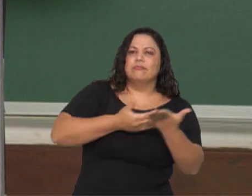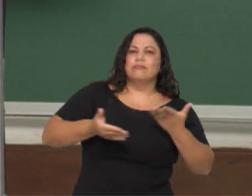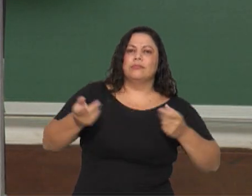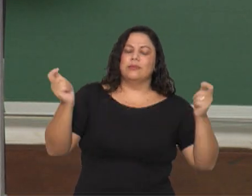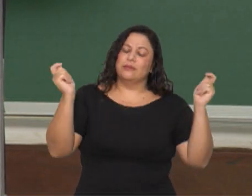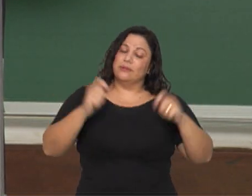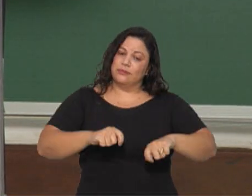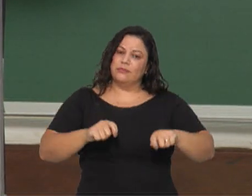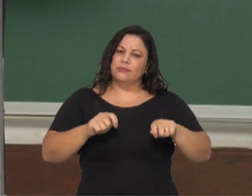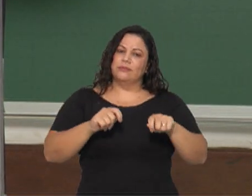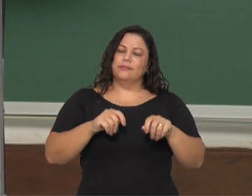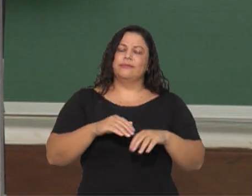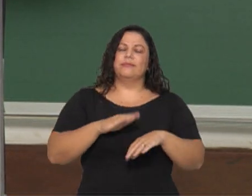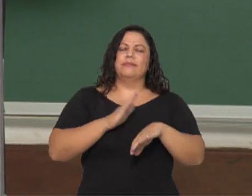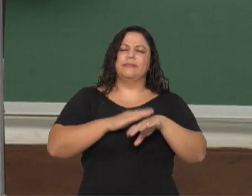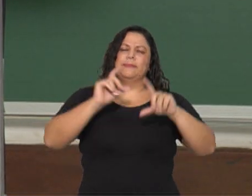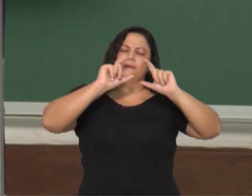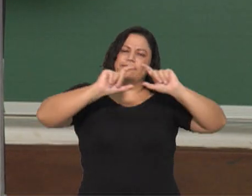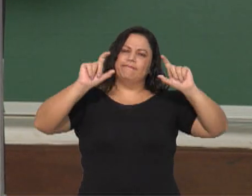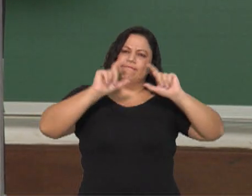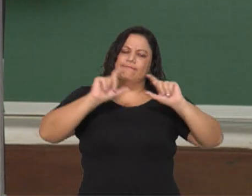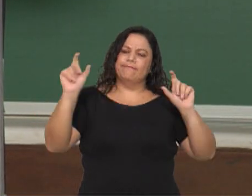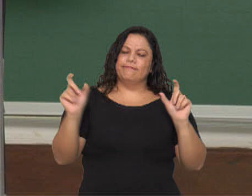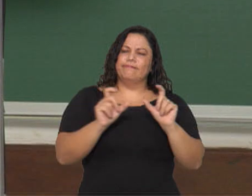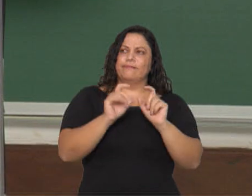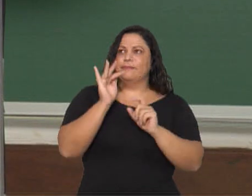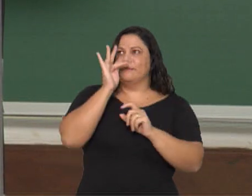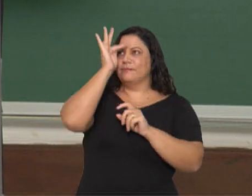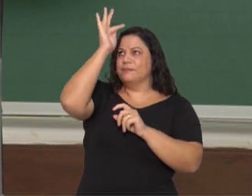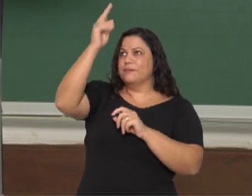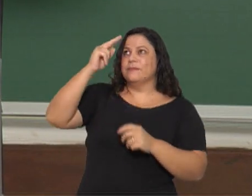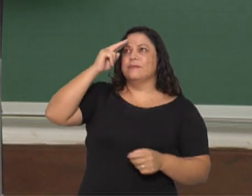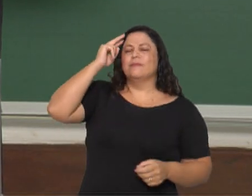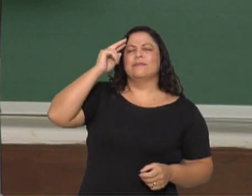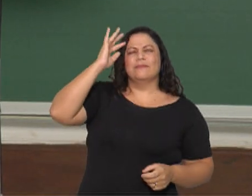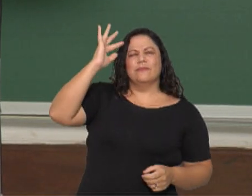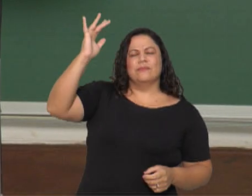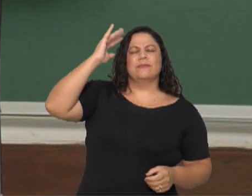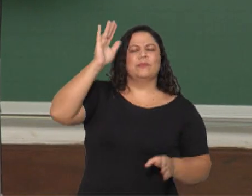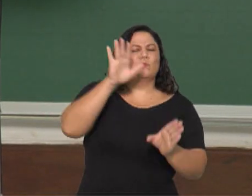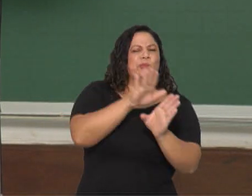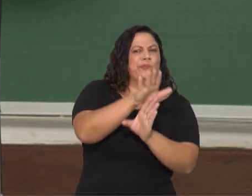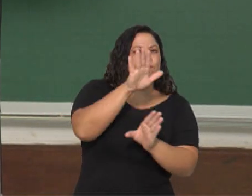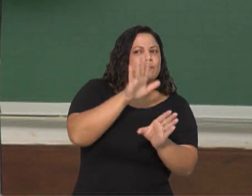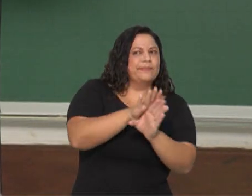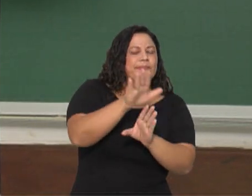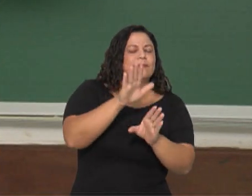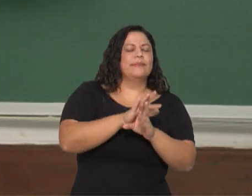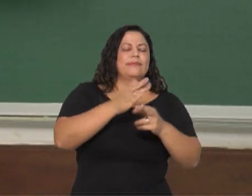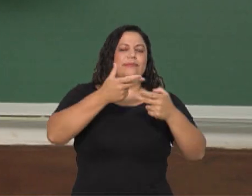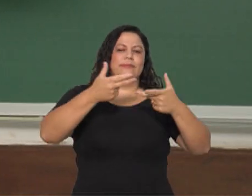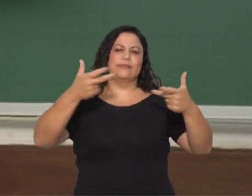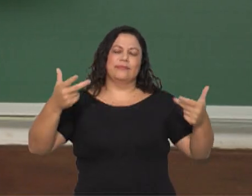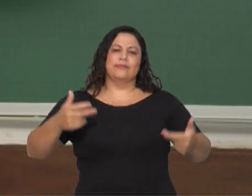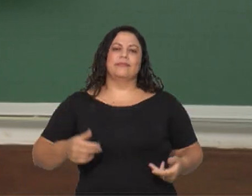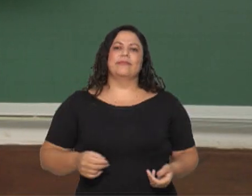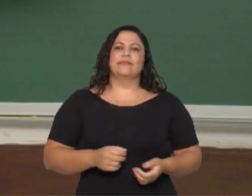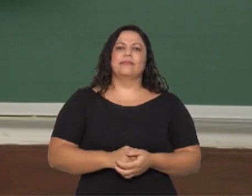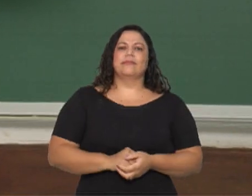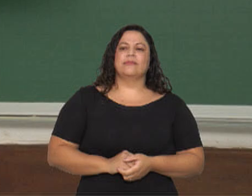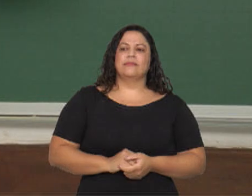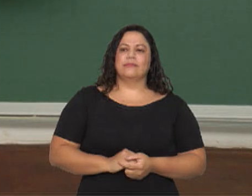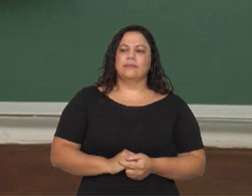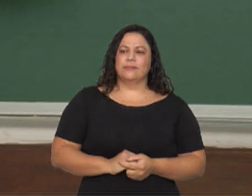mais sobre os condicionais, ações futuras, imaginárias, dar conselhos, fazer algumas hipóteses também.